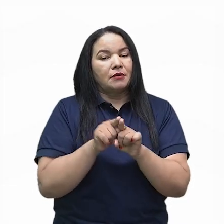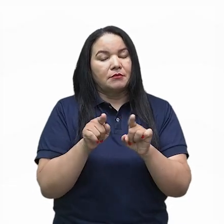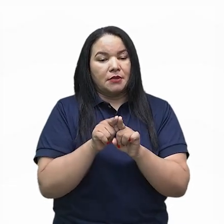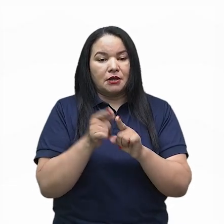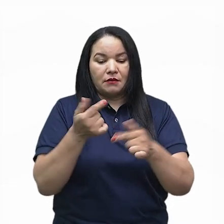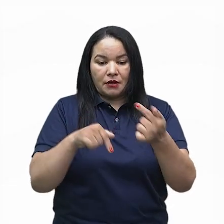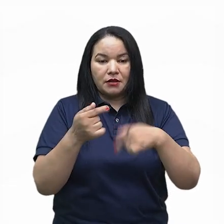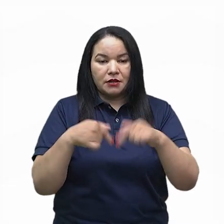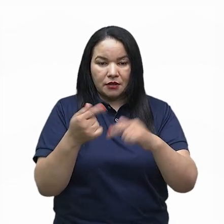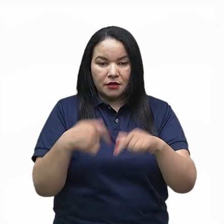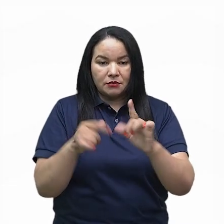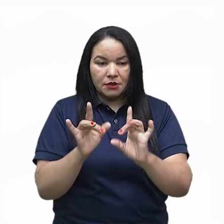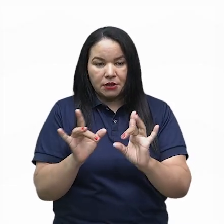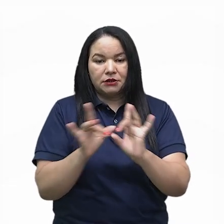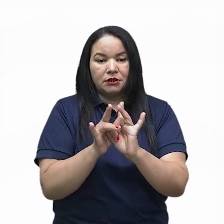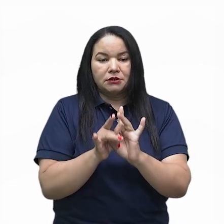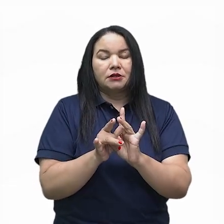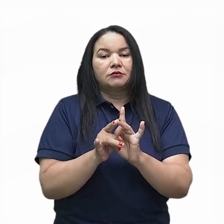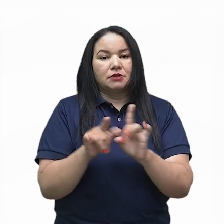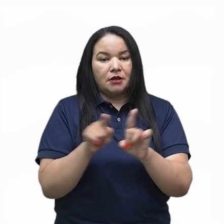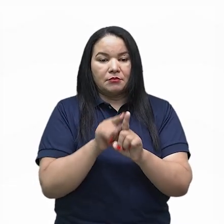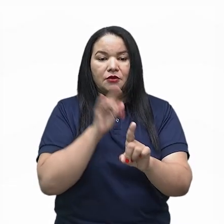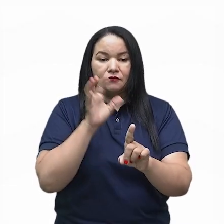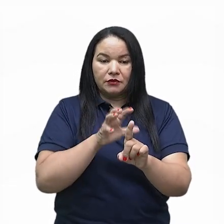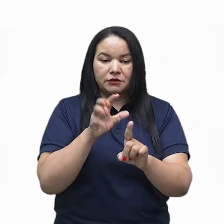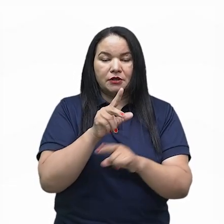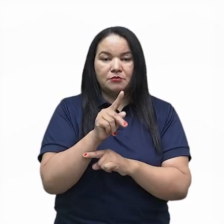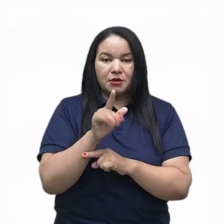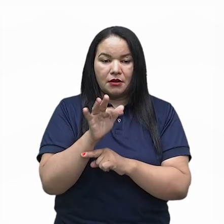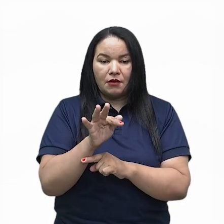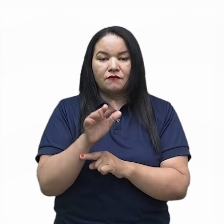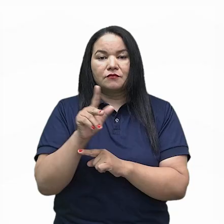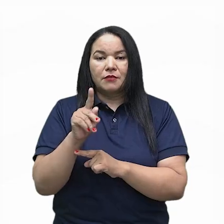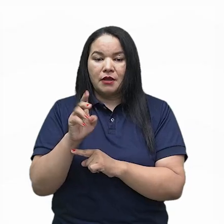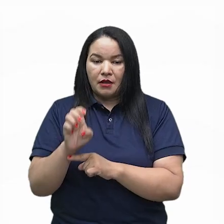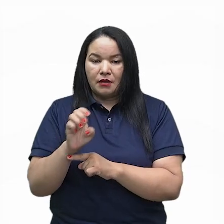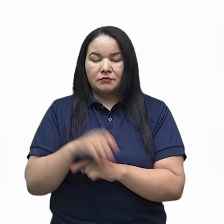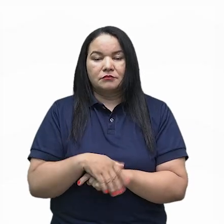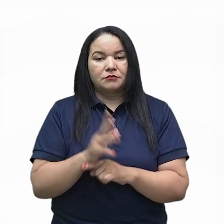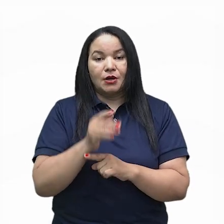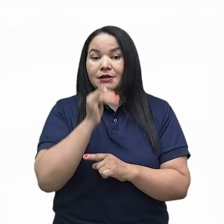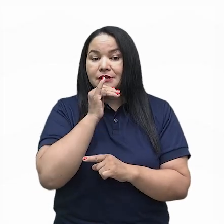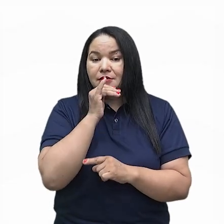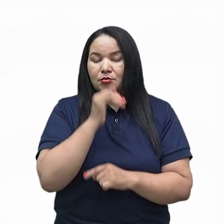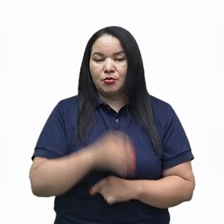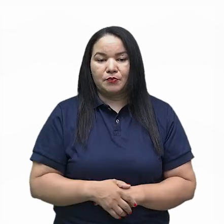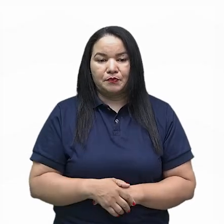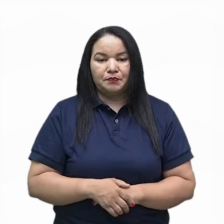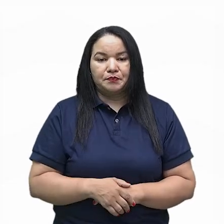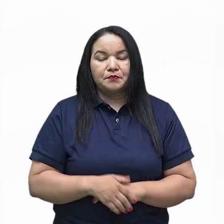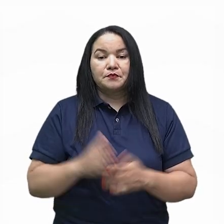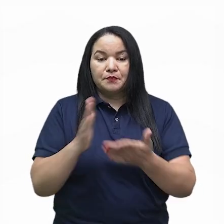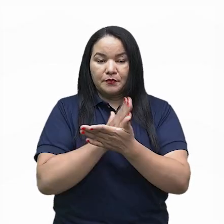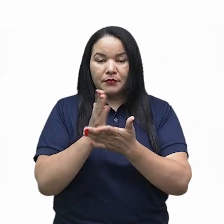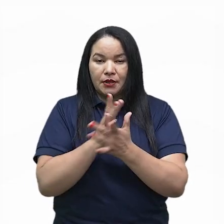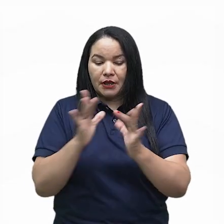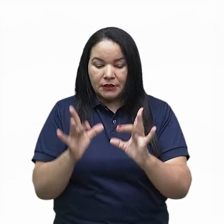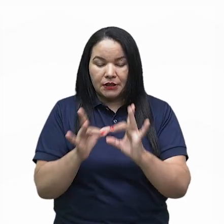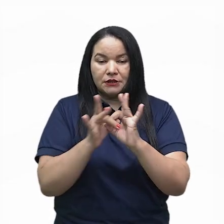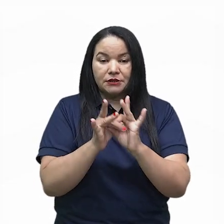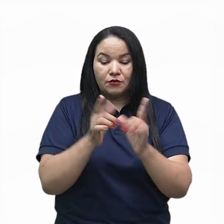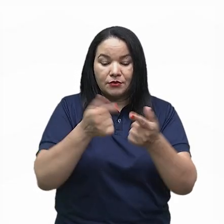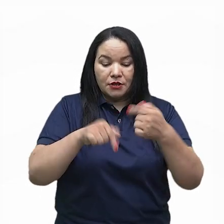interferem na temperatura de fusão e ebulição. Então, por exemplo, compostos, né, com ligações químicas